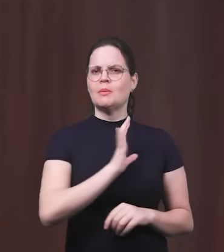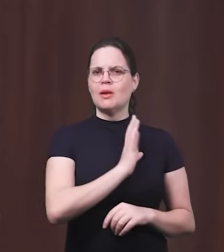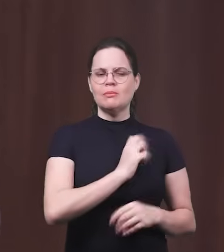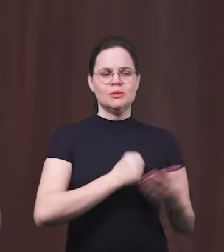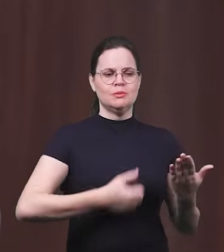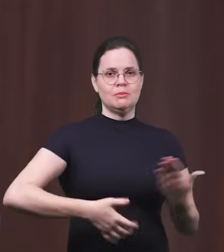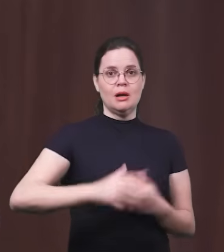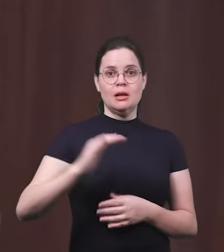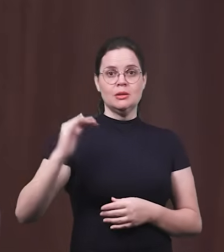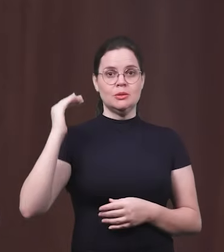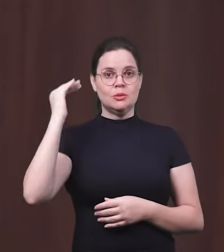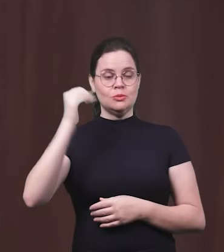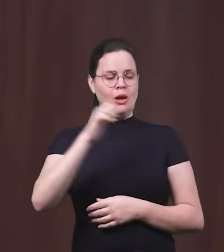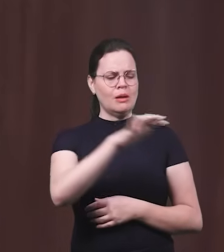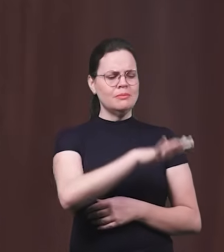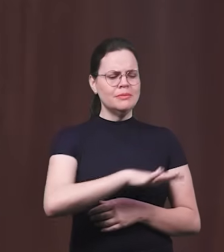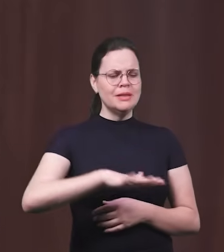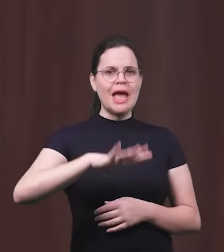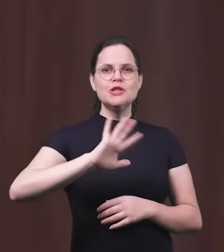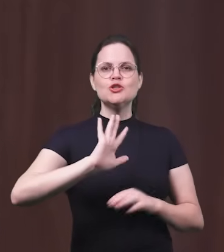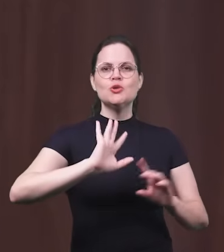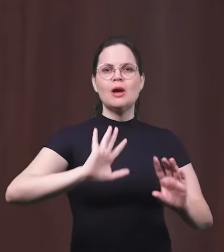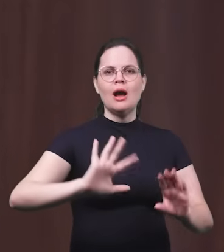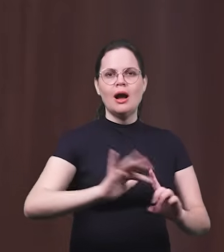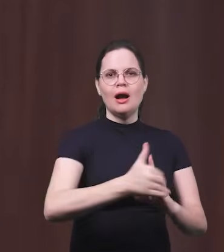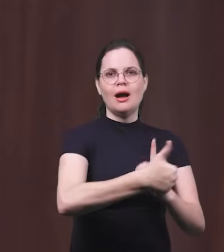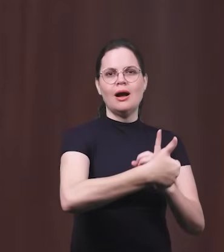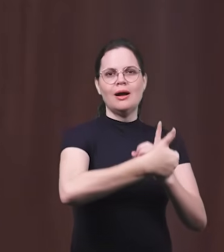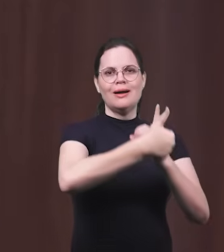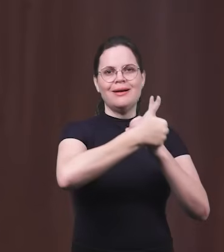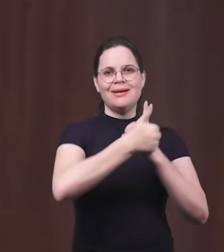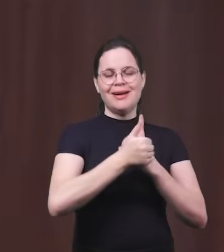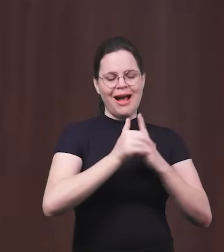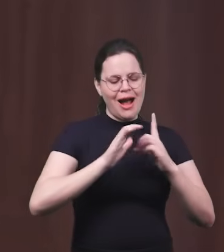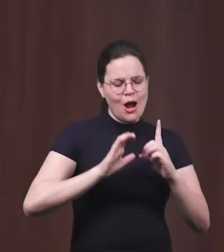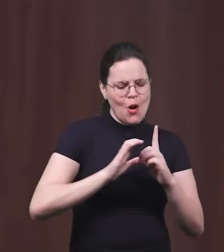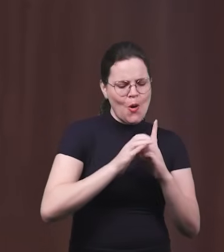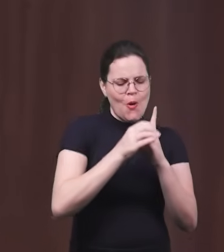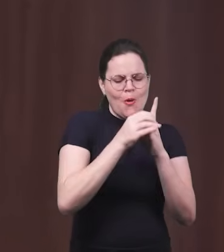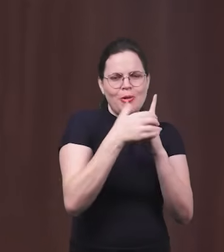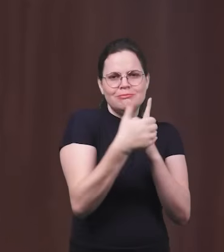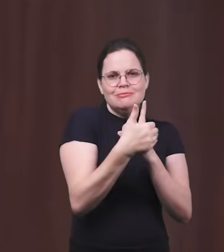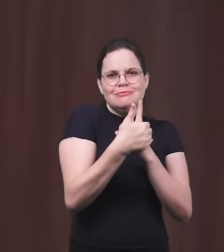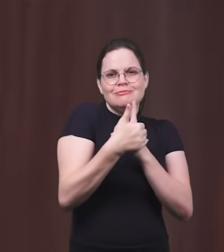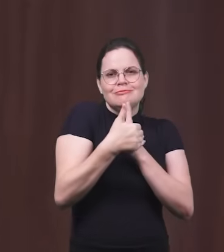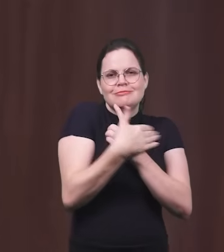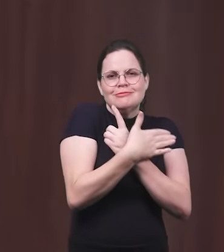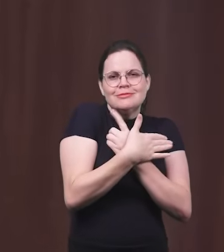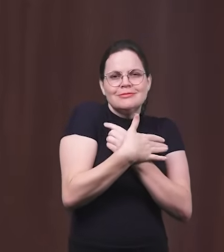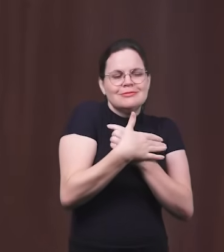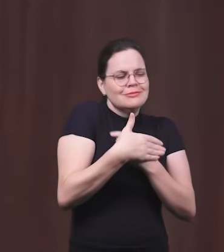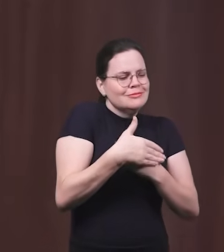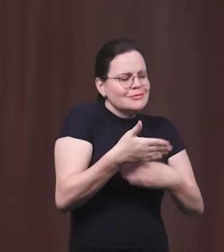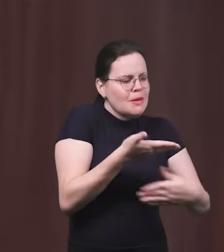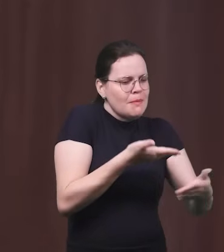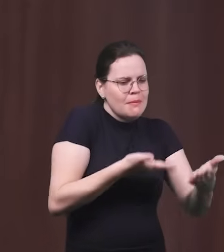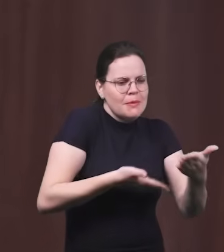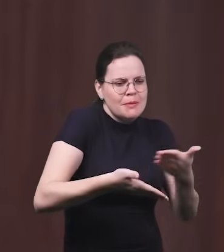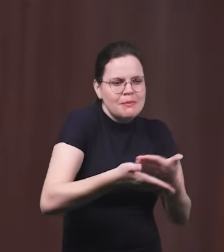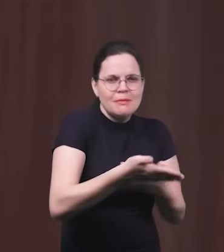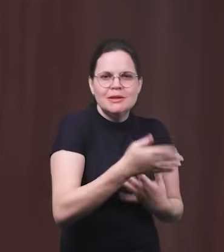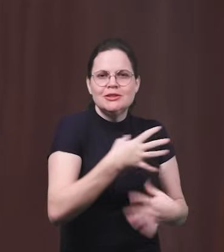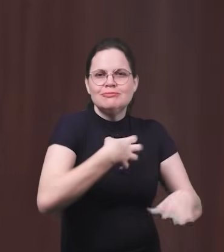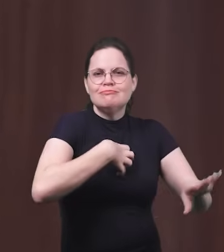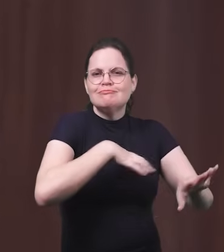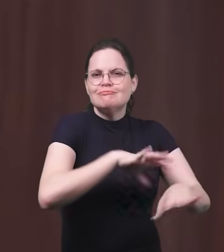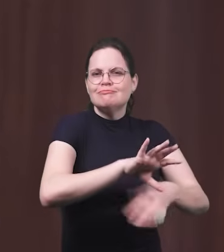também, esse ambiente acolhedor, esse ambiente aquecido de calor humano, de